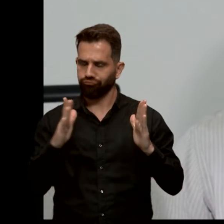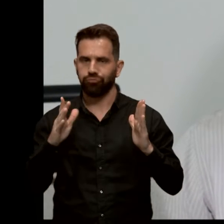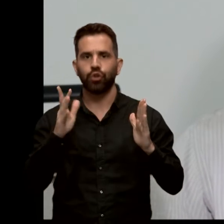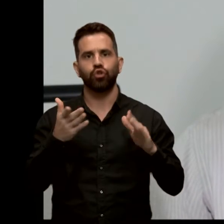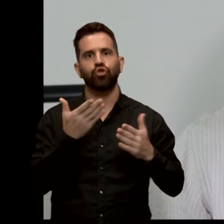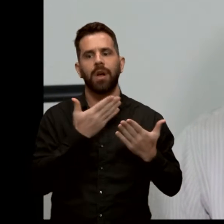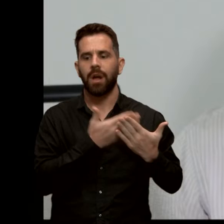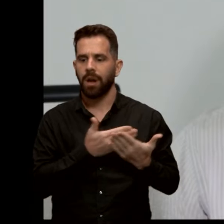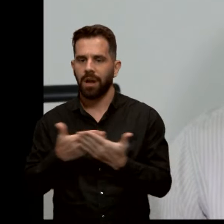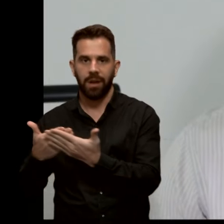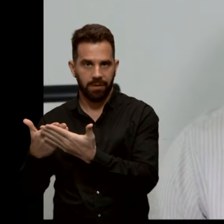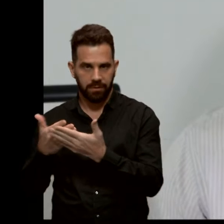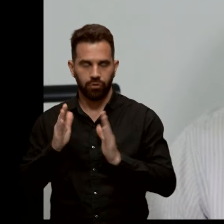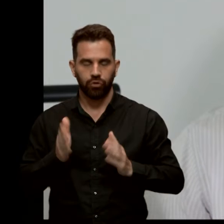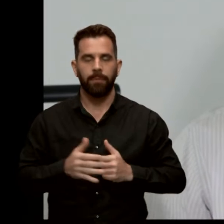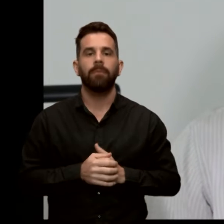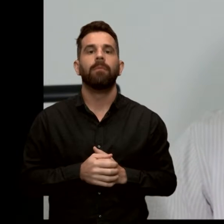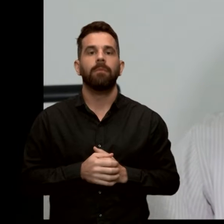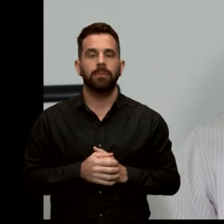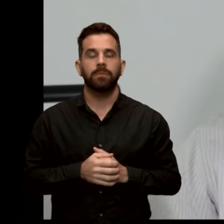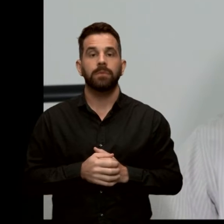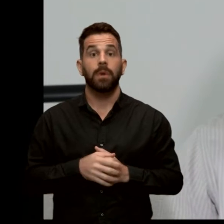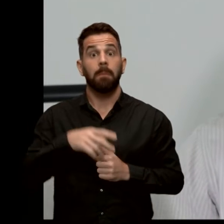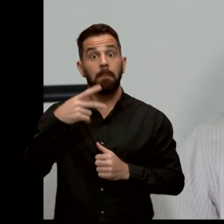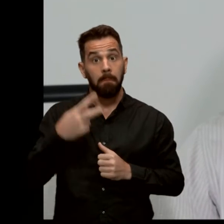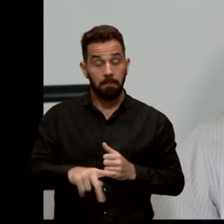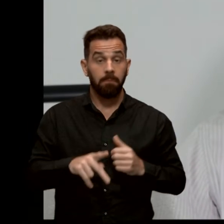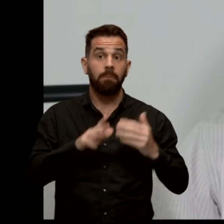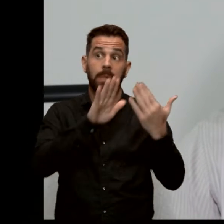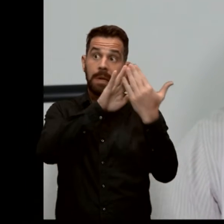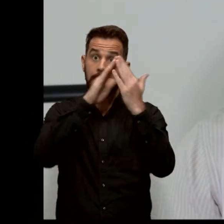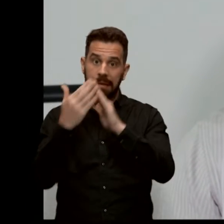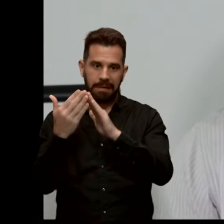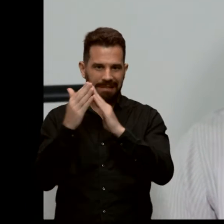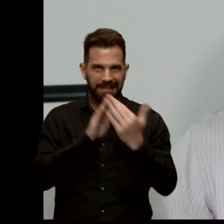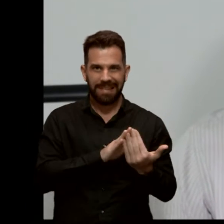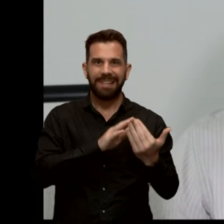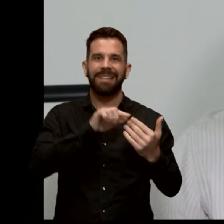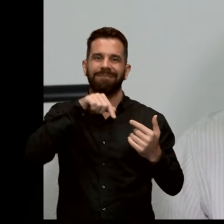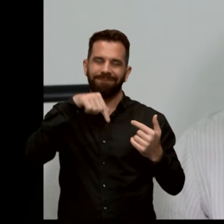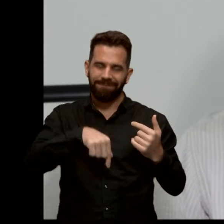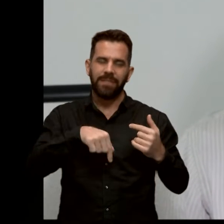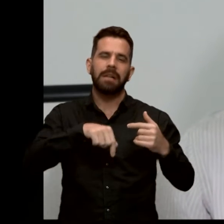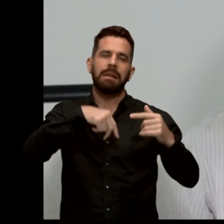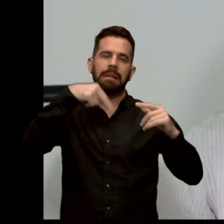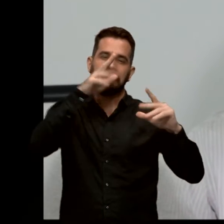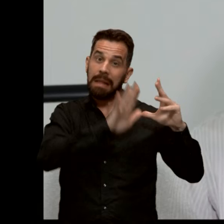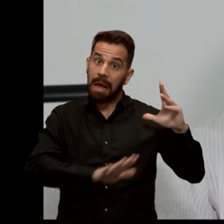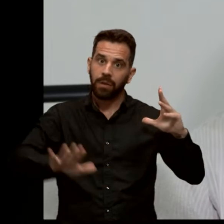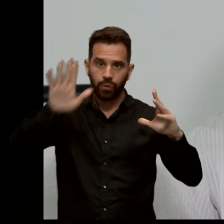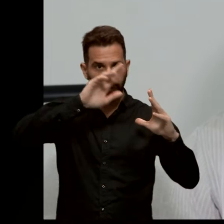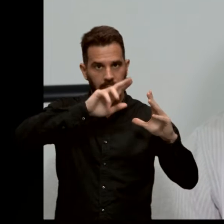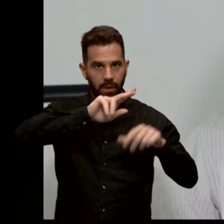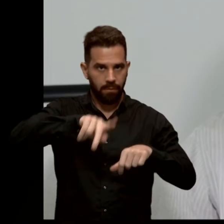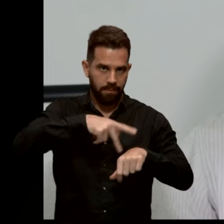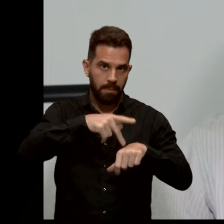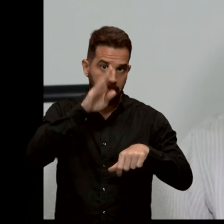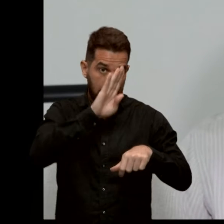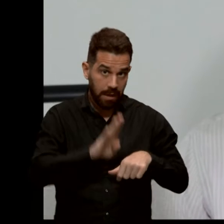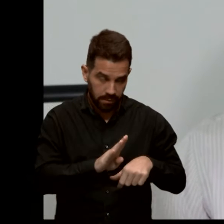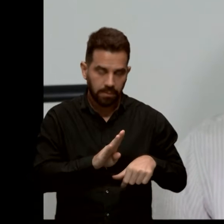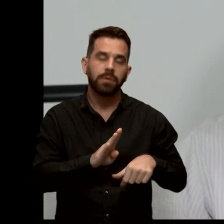de Mobilidade Acadêmica Nacional e do PMIPS, o estudante precisa ter, no máximo,